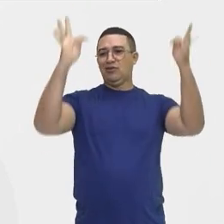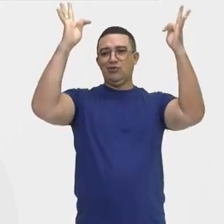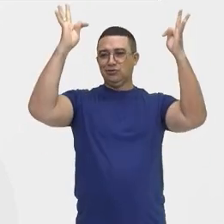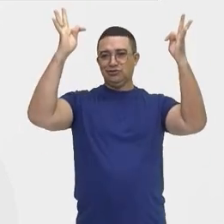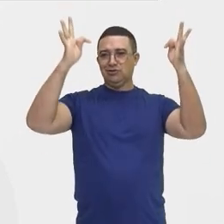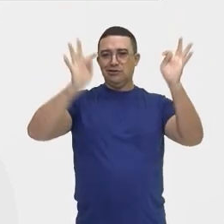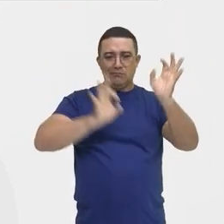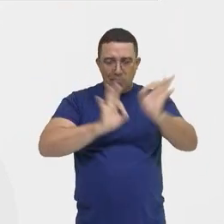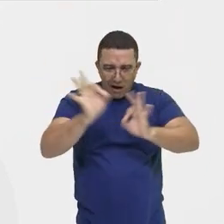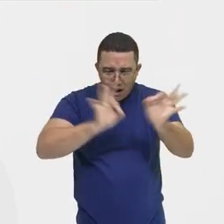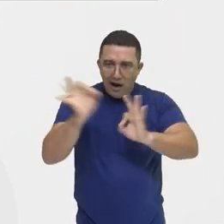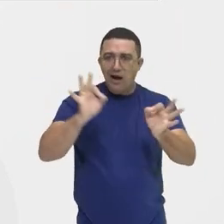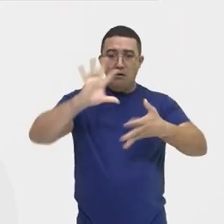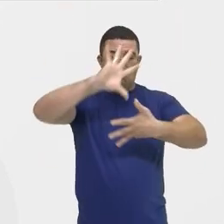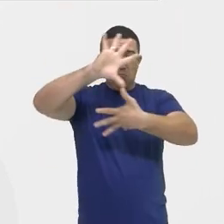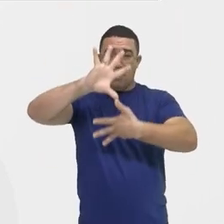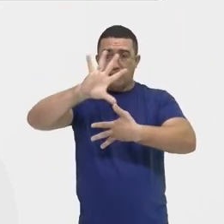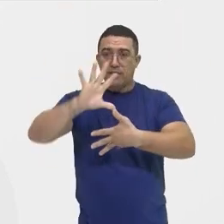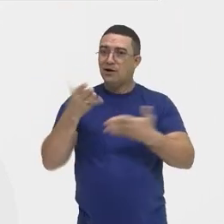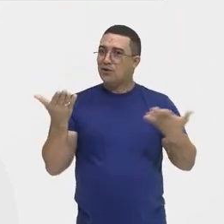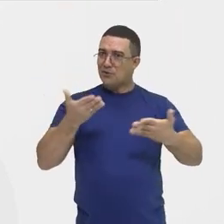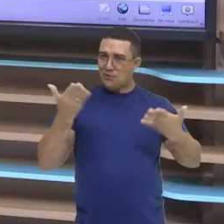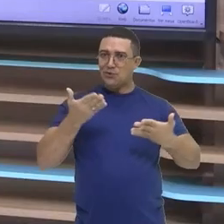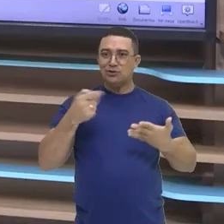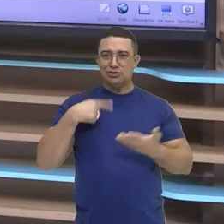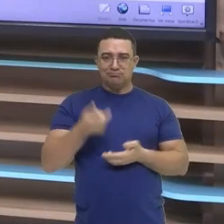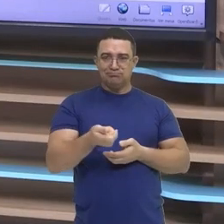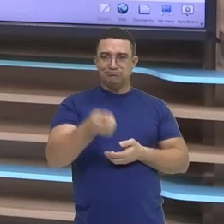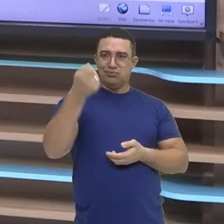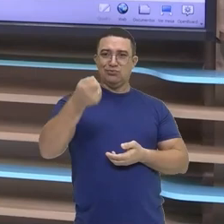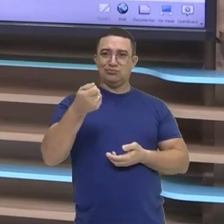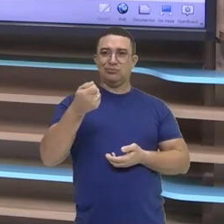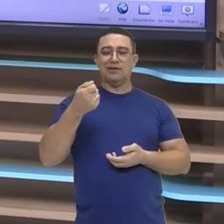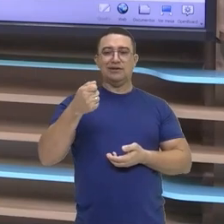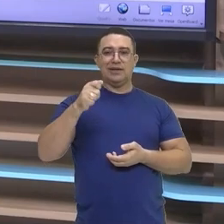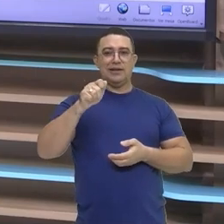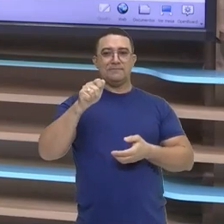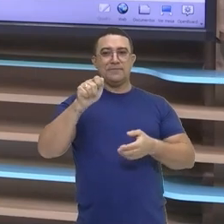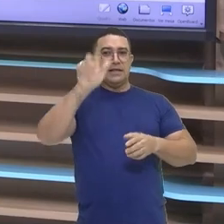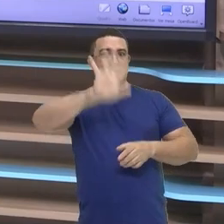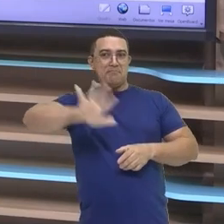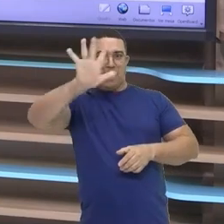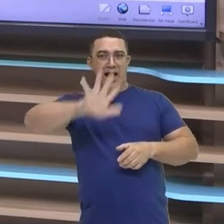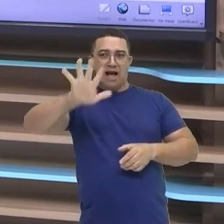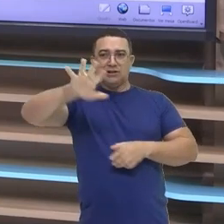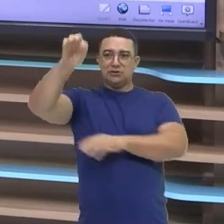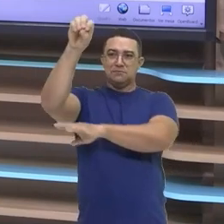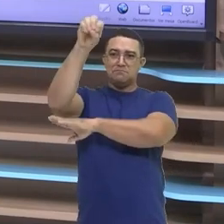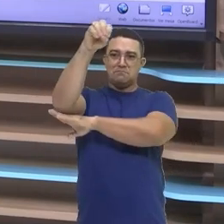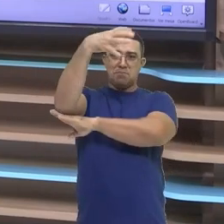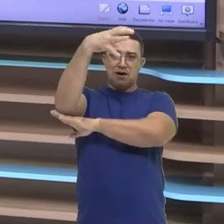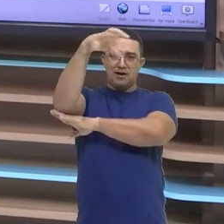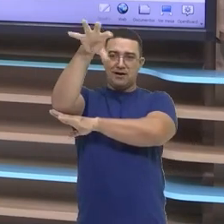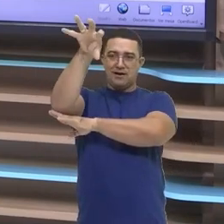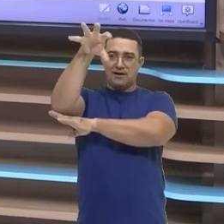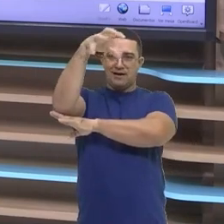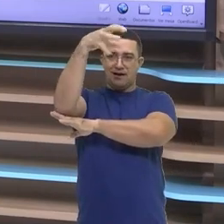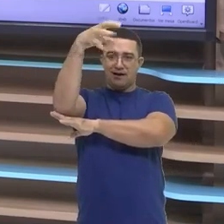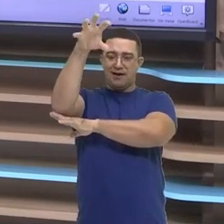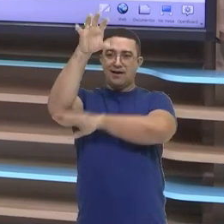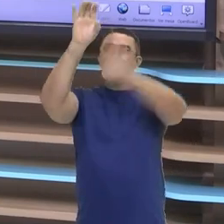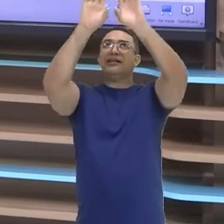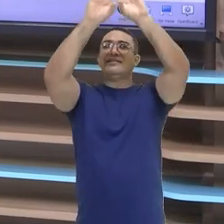mapas, né? Hoje a gente já tem aí o sensoriamento remoto, as imagens de satélite, onde a gente consegue